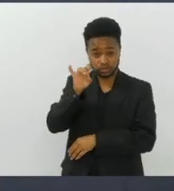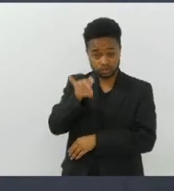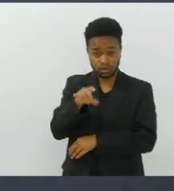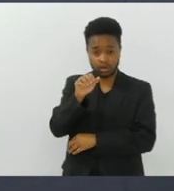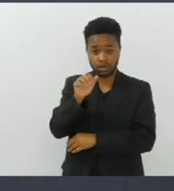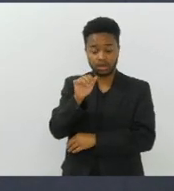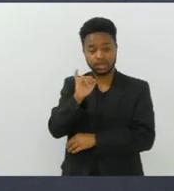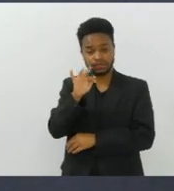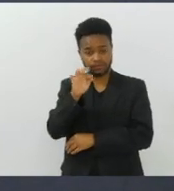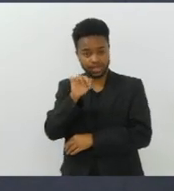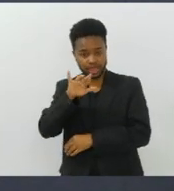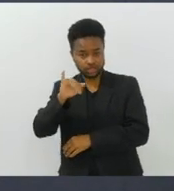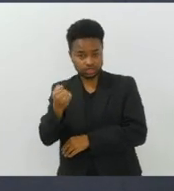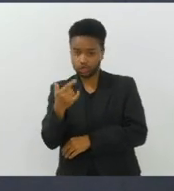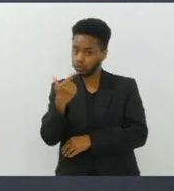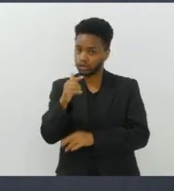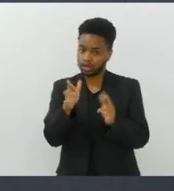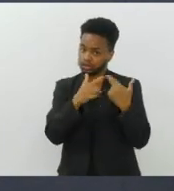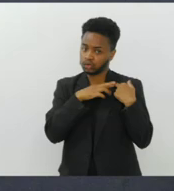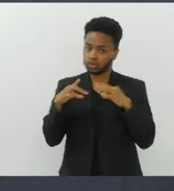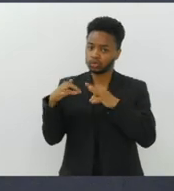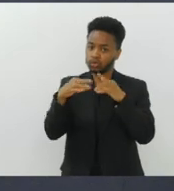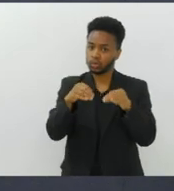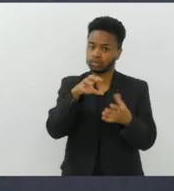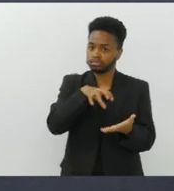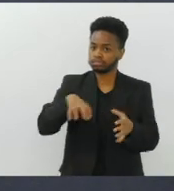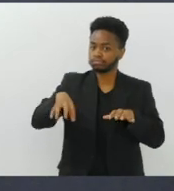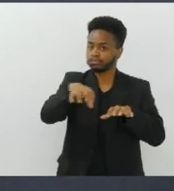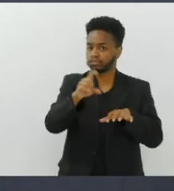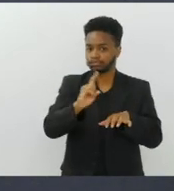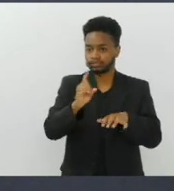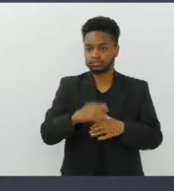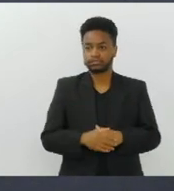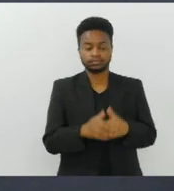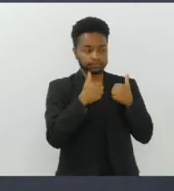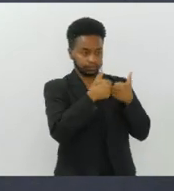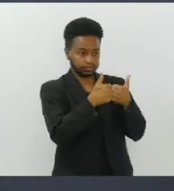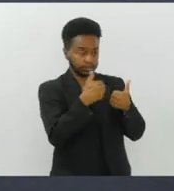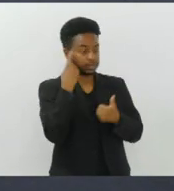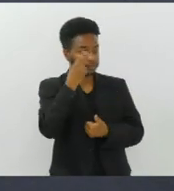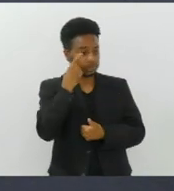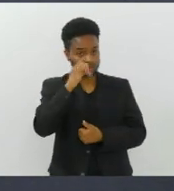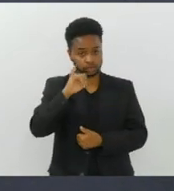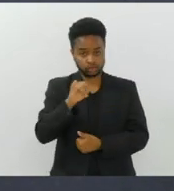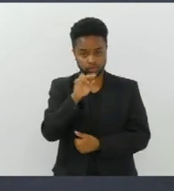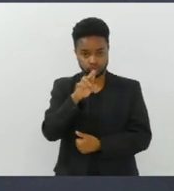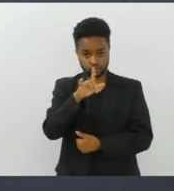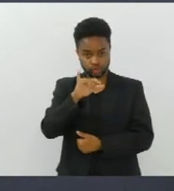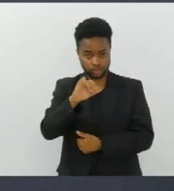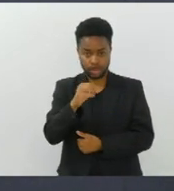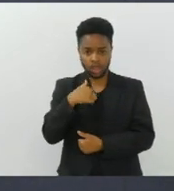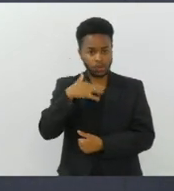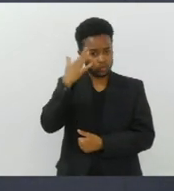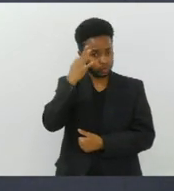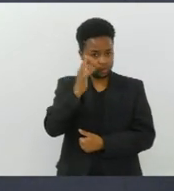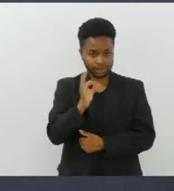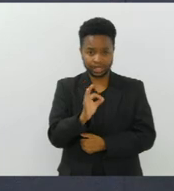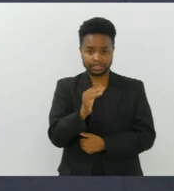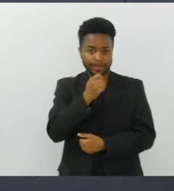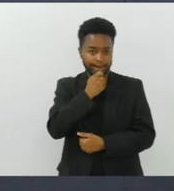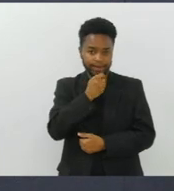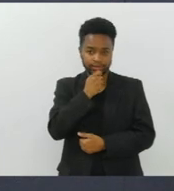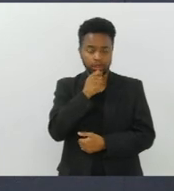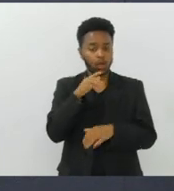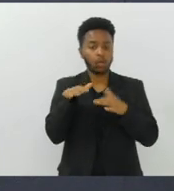é responsável por todas as Unimedes do estado de Rio de Janeiro. Muito bem. Deputado Júlio, vamos lá. Eu não entendi ainda qual